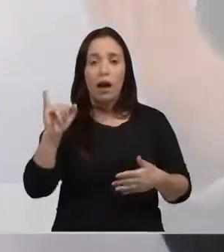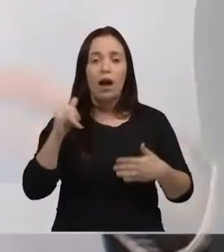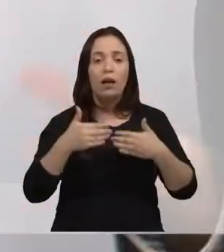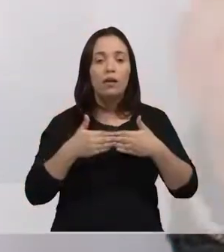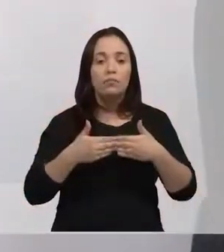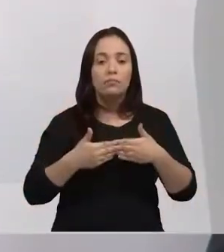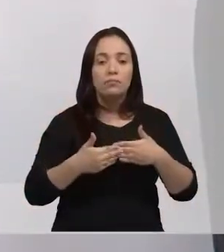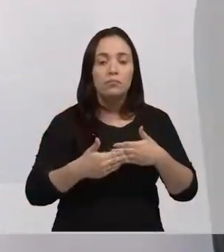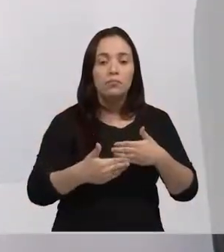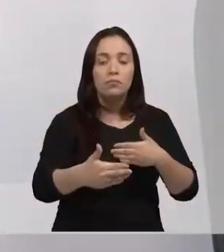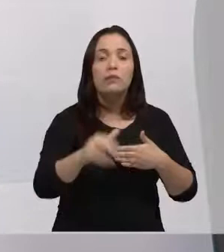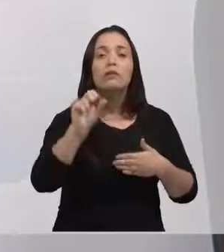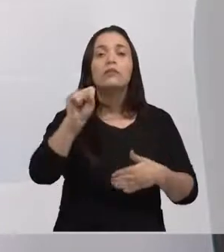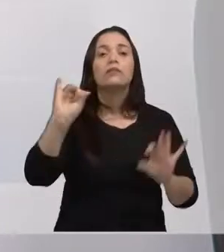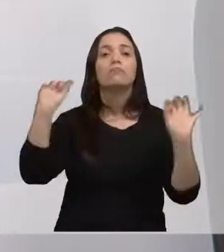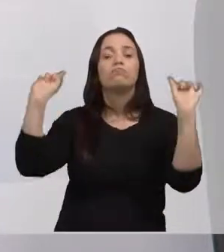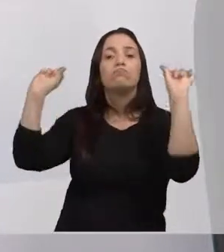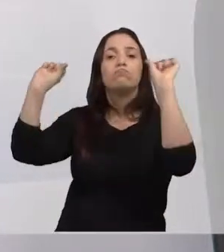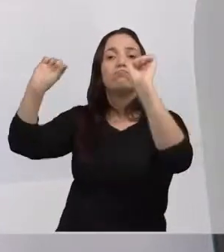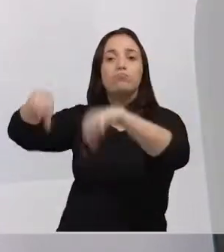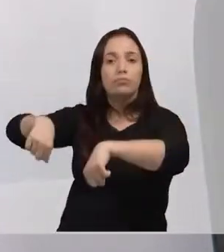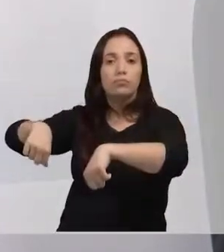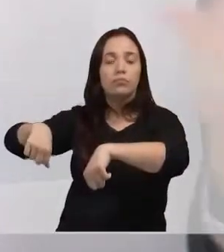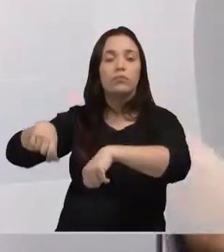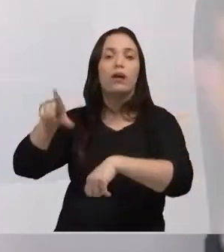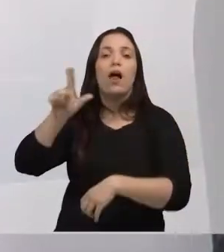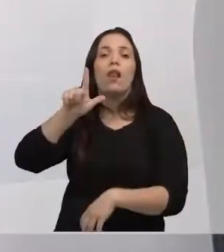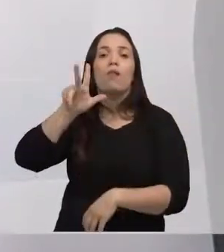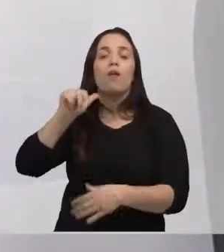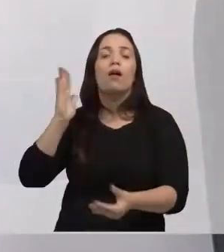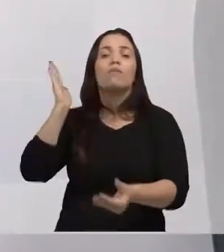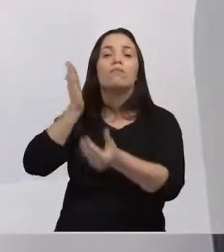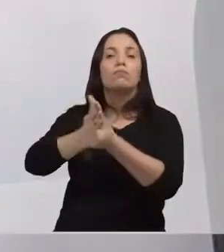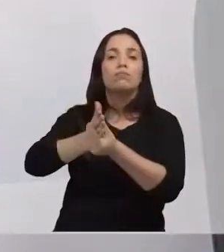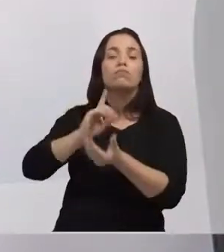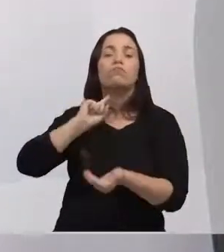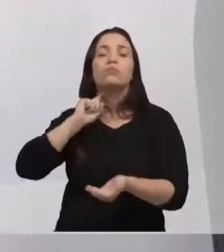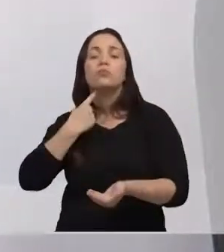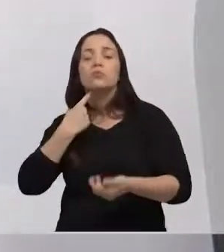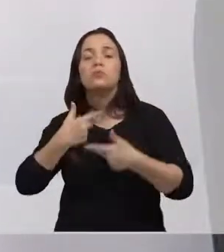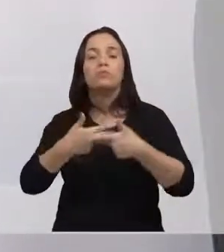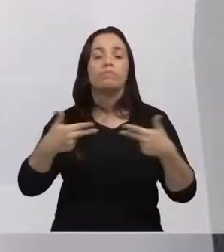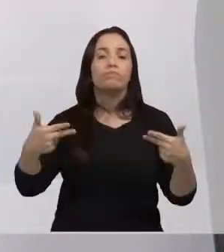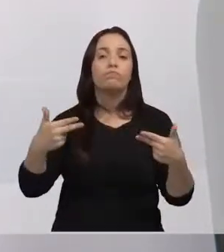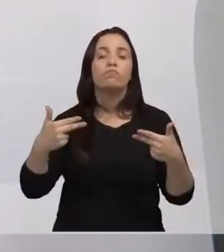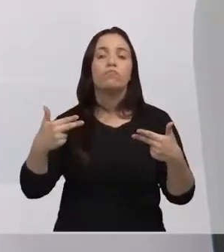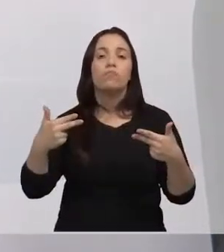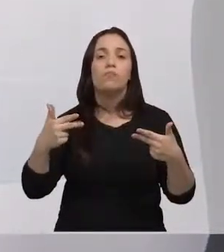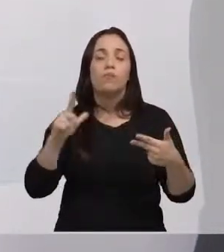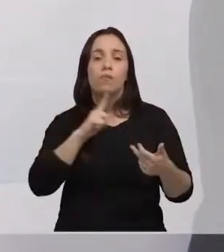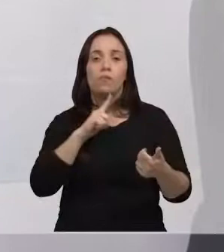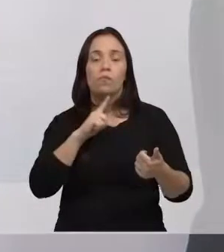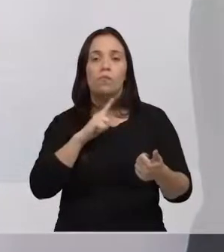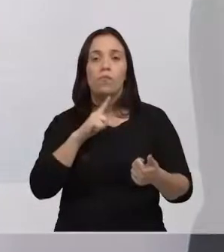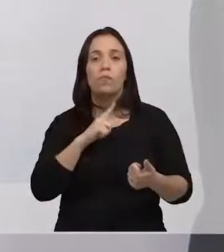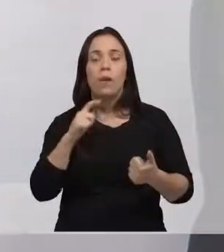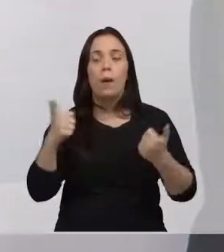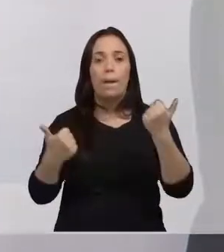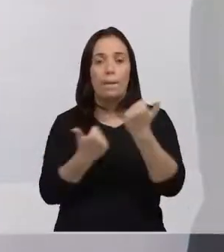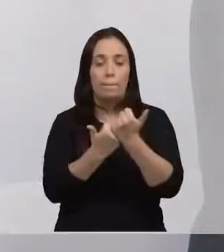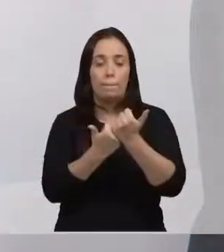frente, no ficha suja ou ficha limpa, e ser substituído pelo seu candidato que é